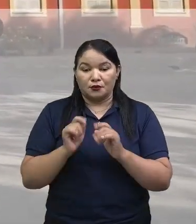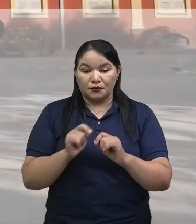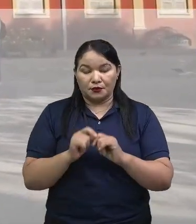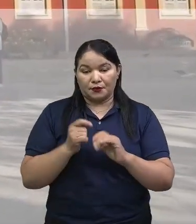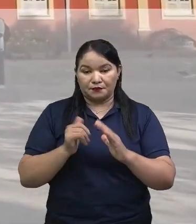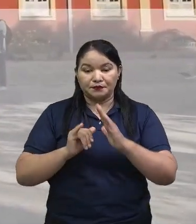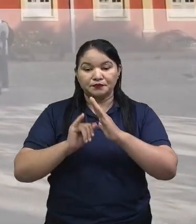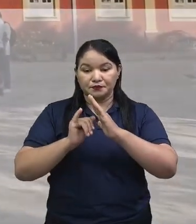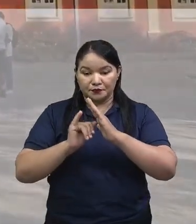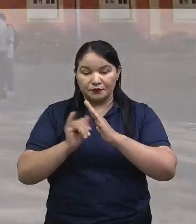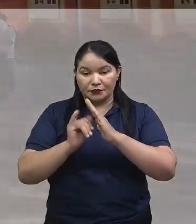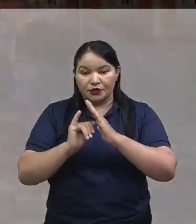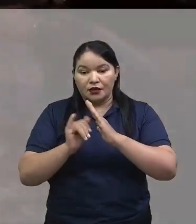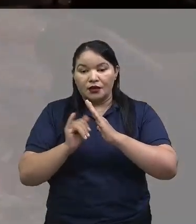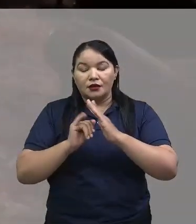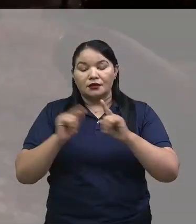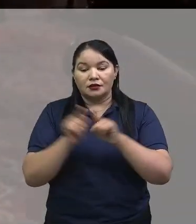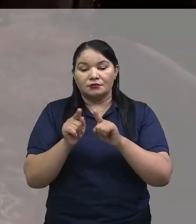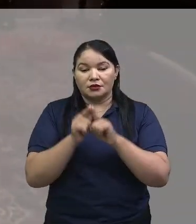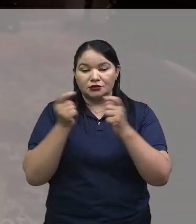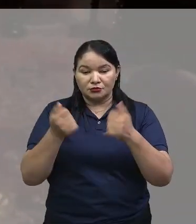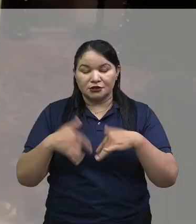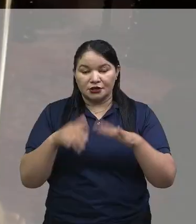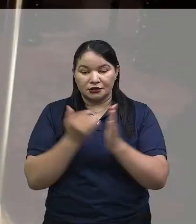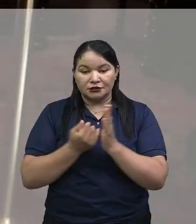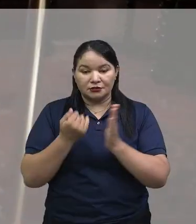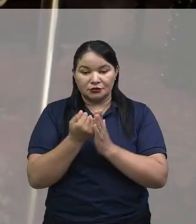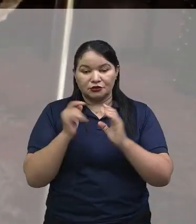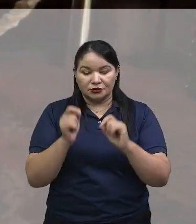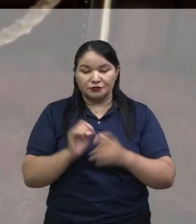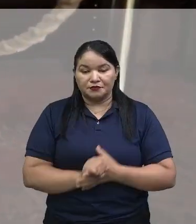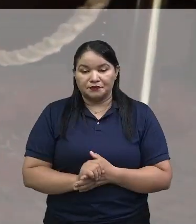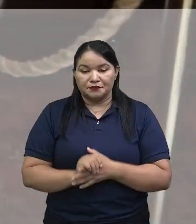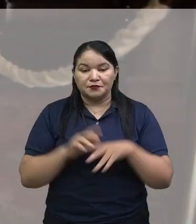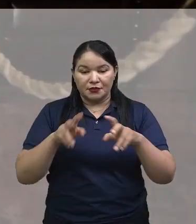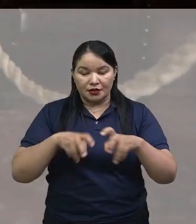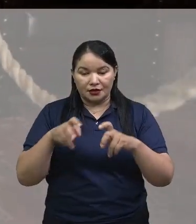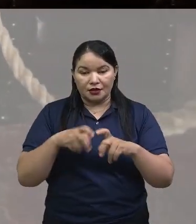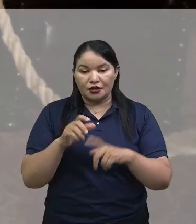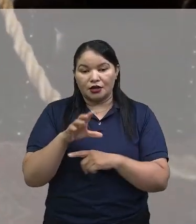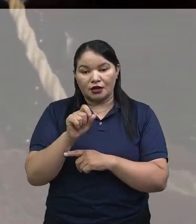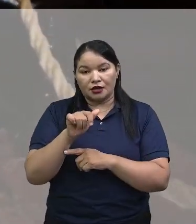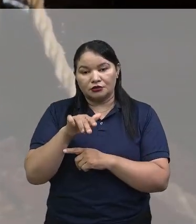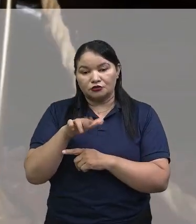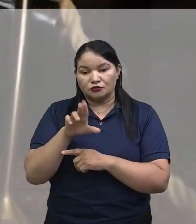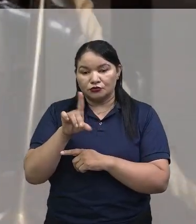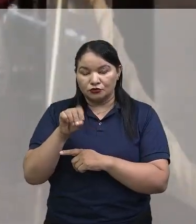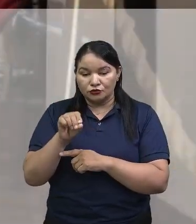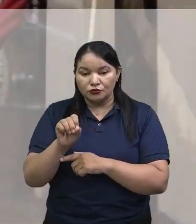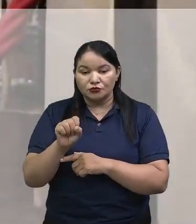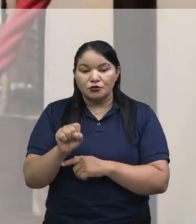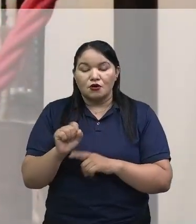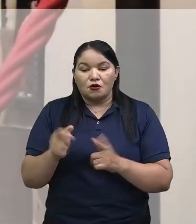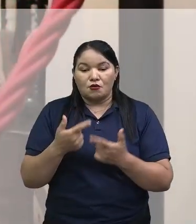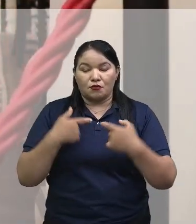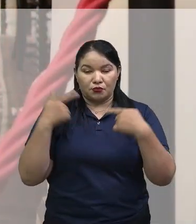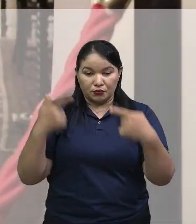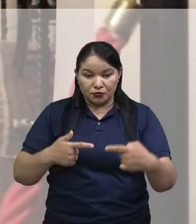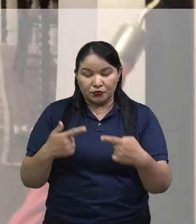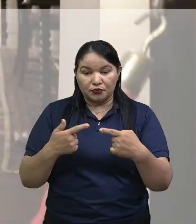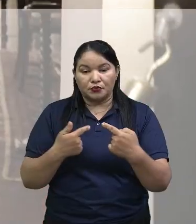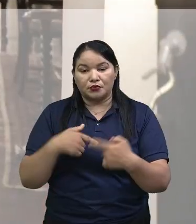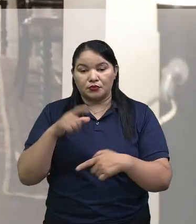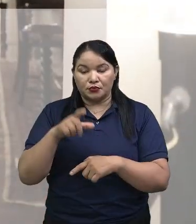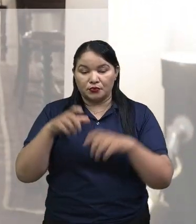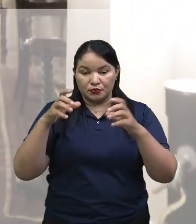aqui no Palacete Provincial, para falarmos sobre a Guerra dos Canudos, que foi um conflito armado que ocorreu lá no sertão da